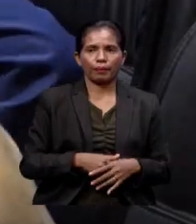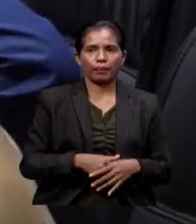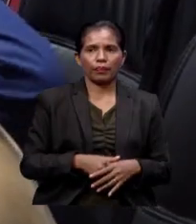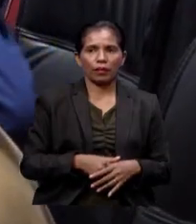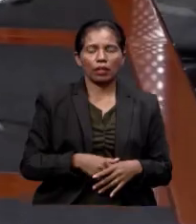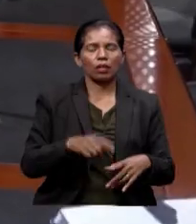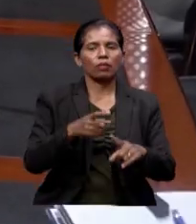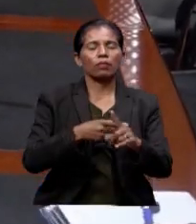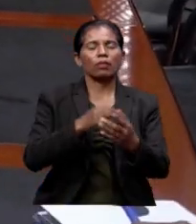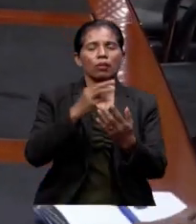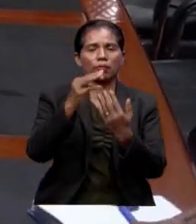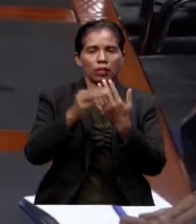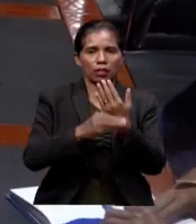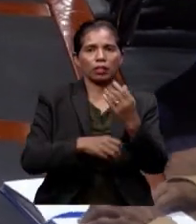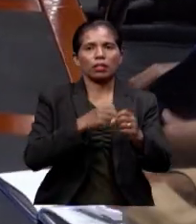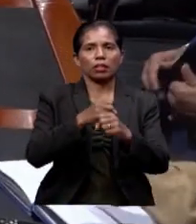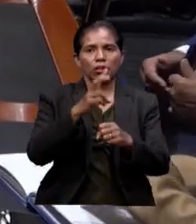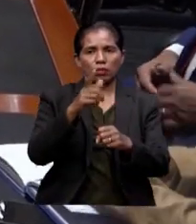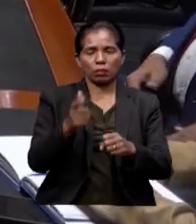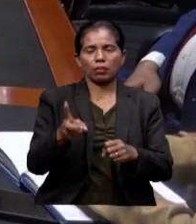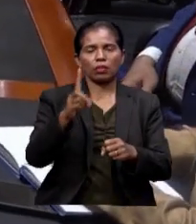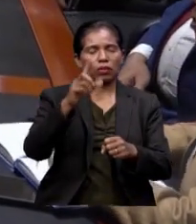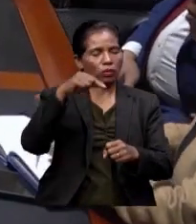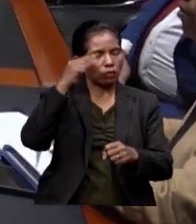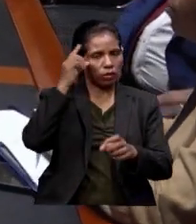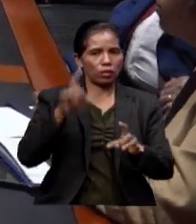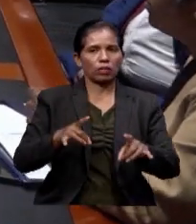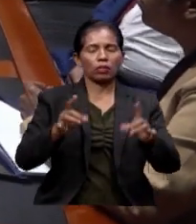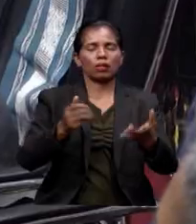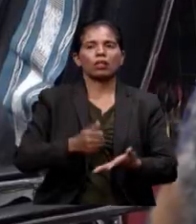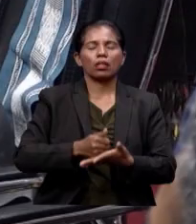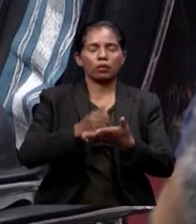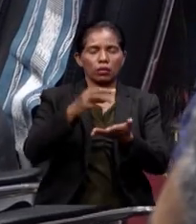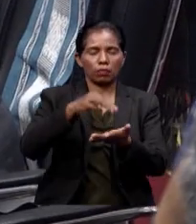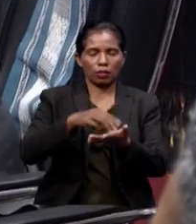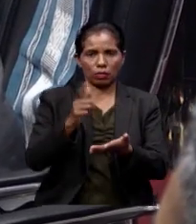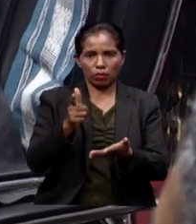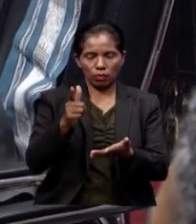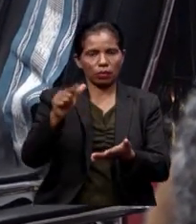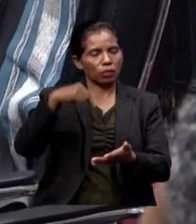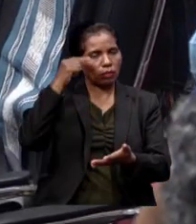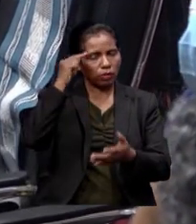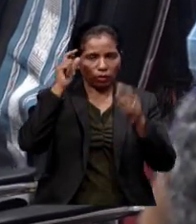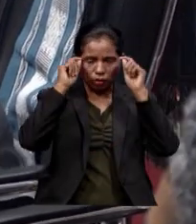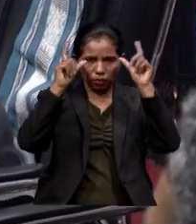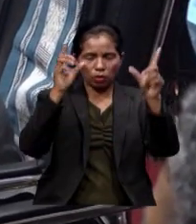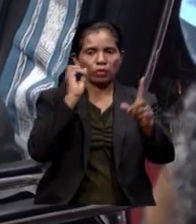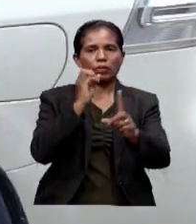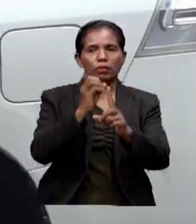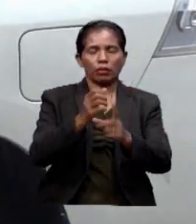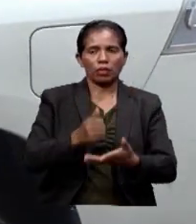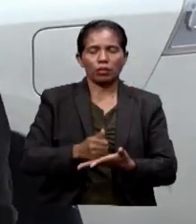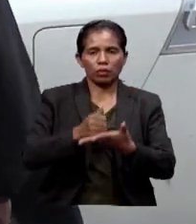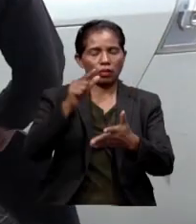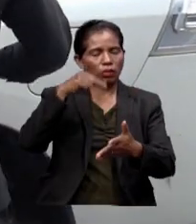a fulano maio tineringrua ruanulo resin ida, governo Australia Mos apoio milhão ruanulo ba governo Timor-Leste. O objetivo atutulo